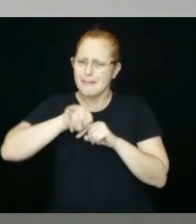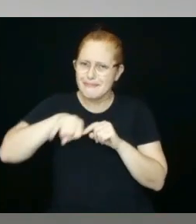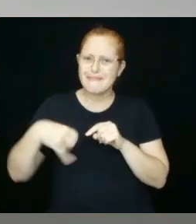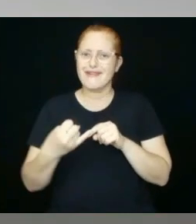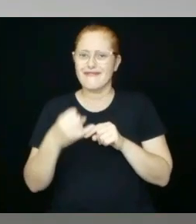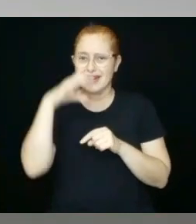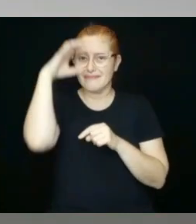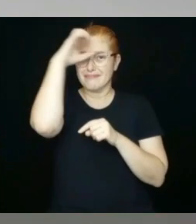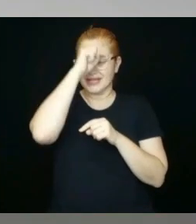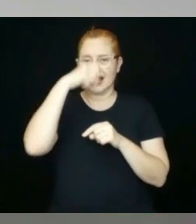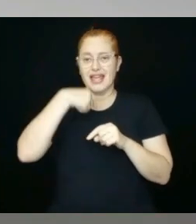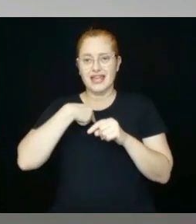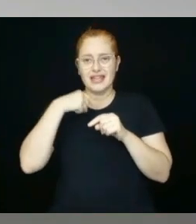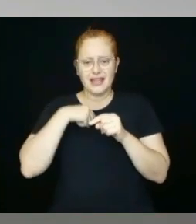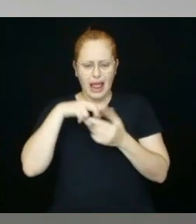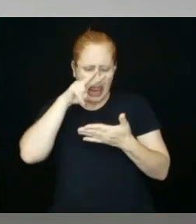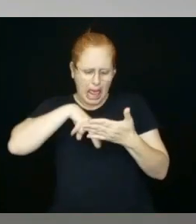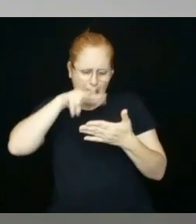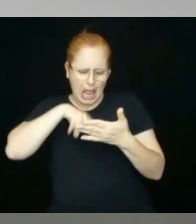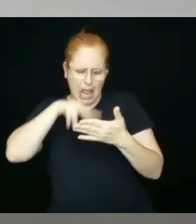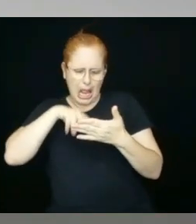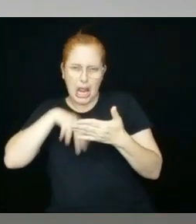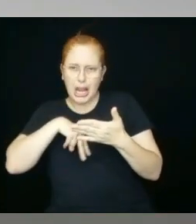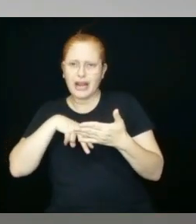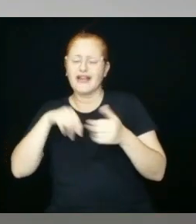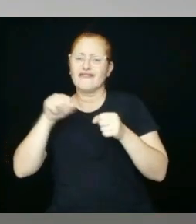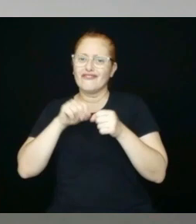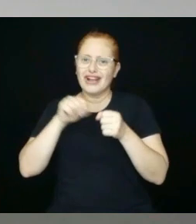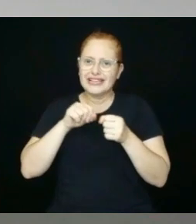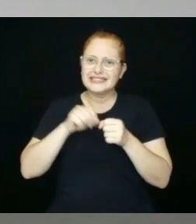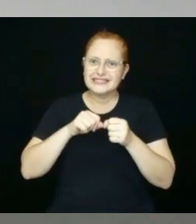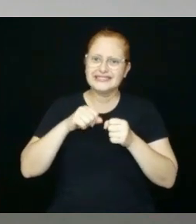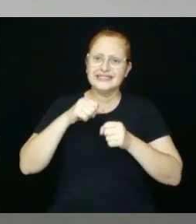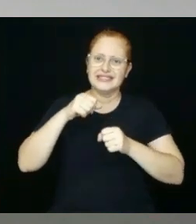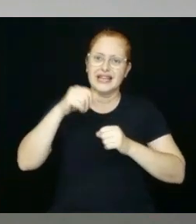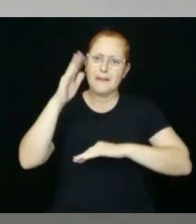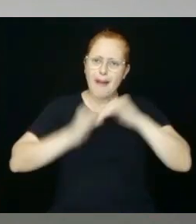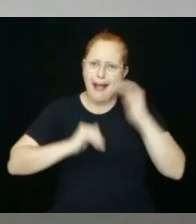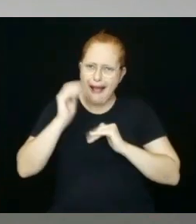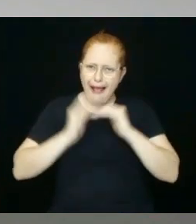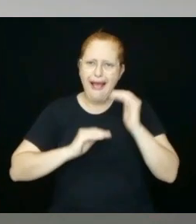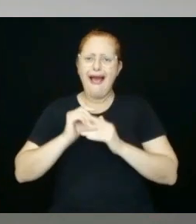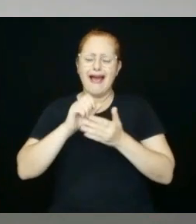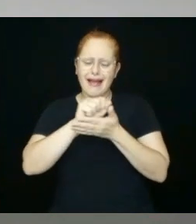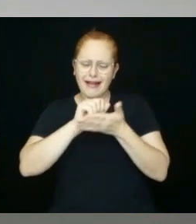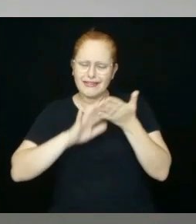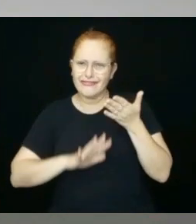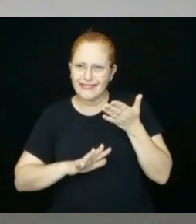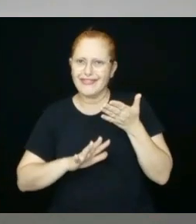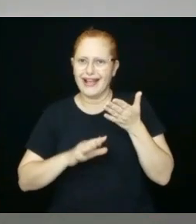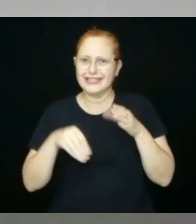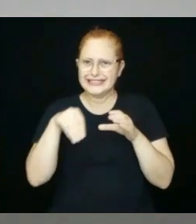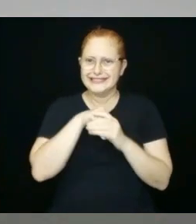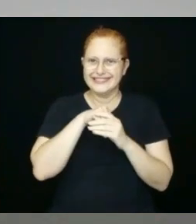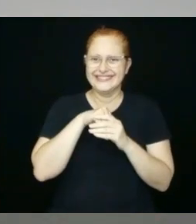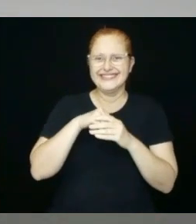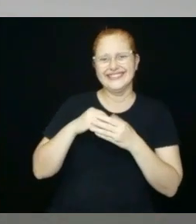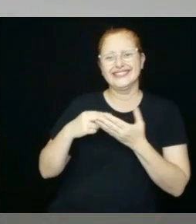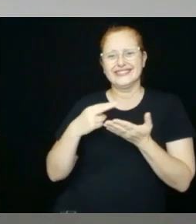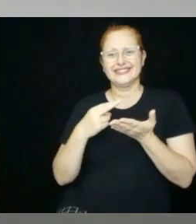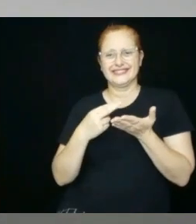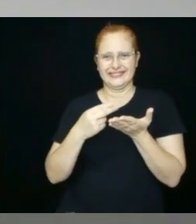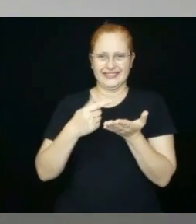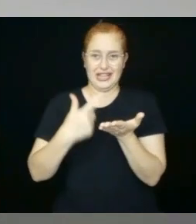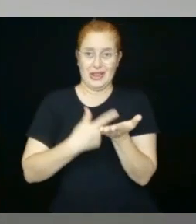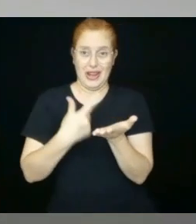E ali, assim, eu mergulhei naqueles livrinhos e fazia muitos exercícios, coisas bem acadêmicas, assim, mas que